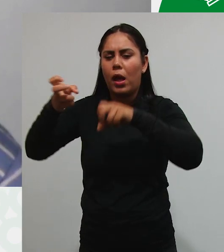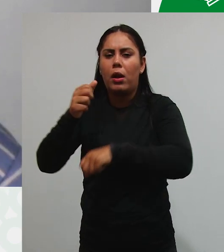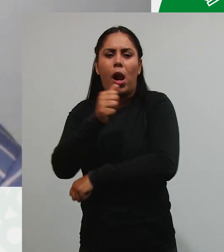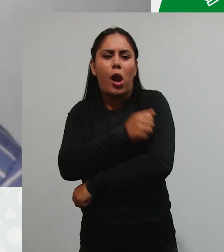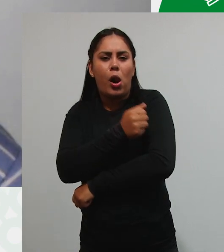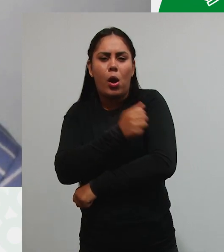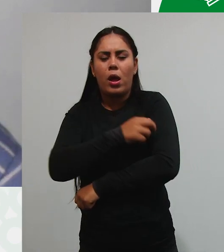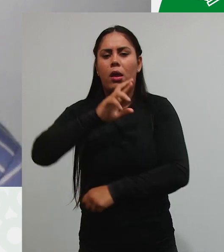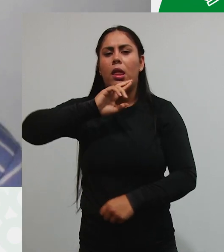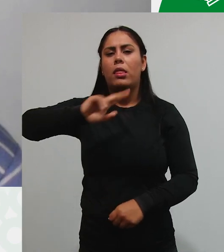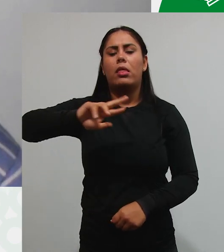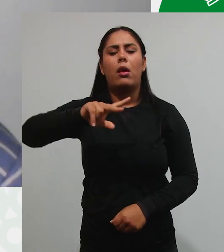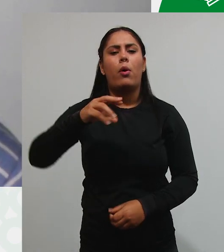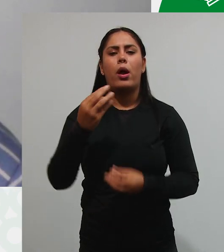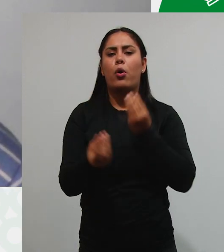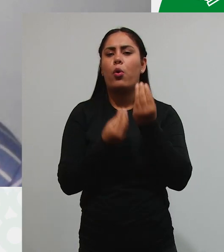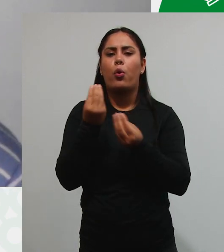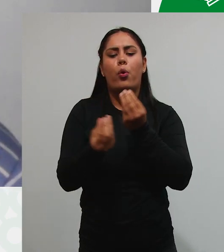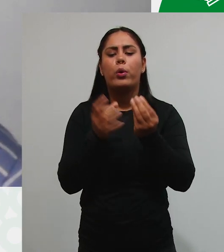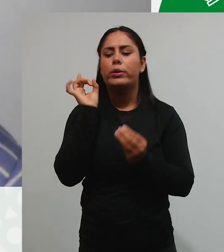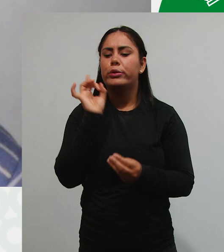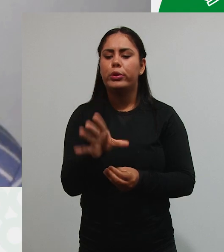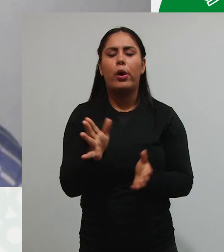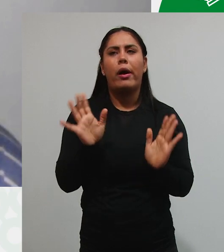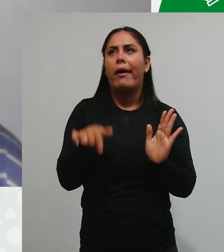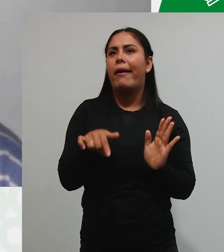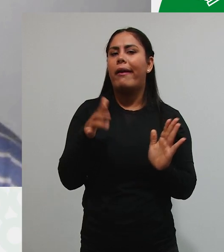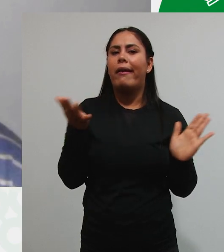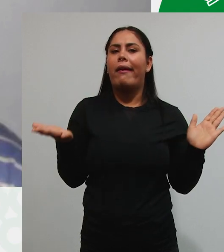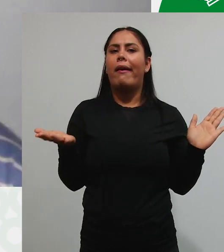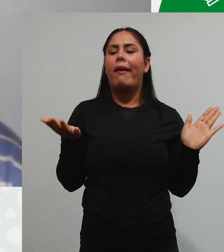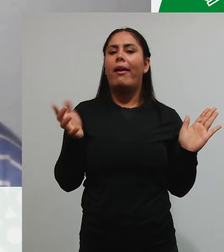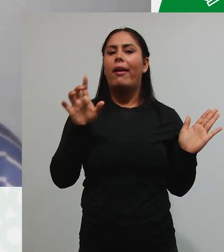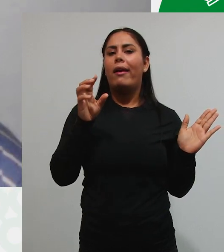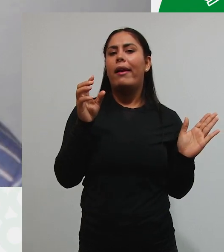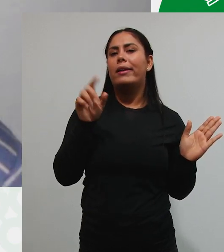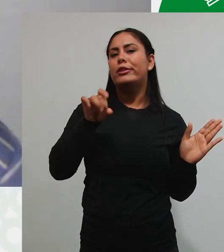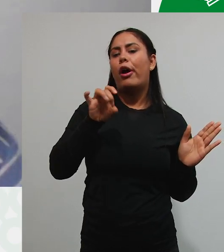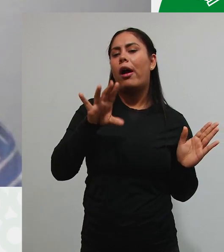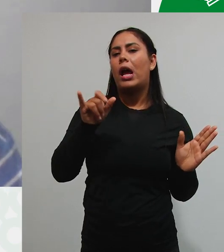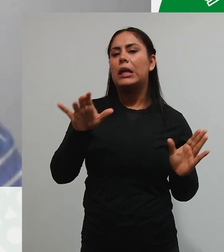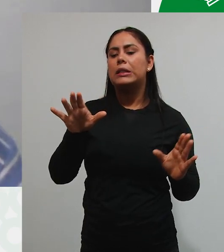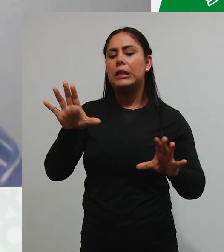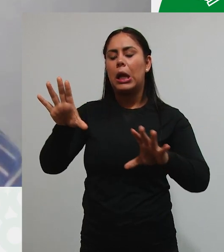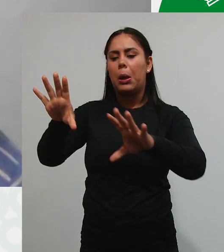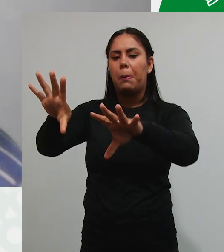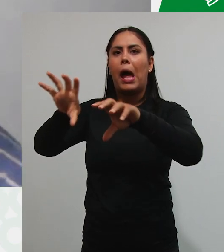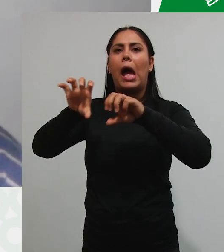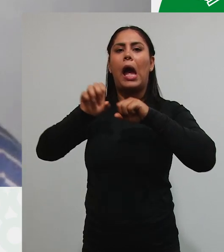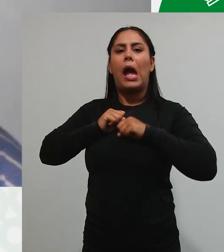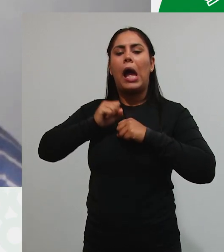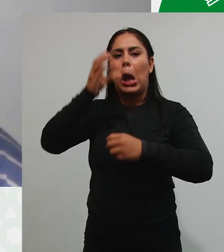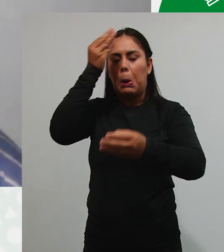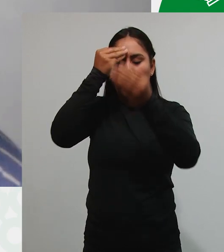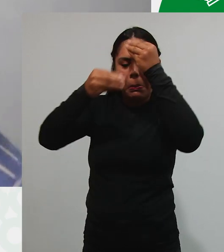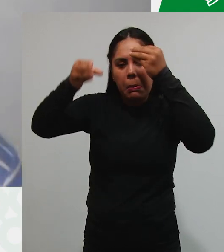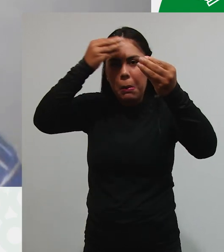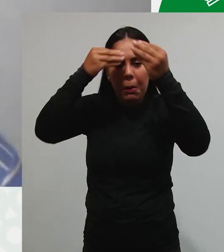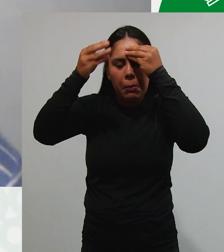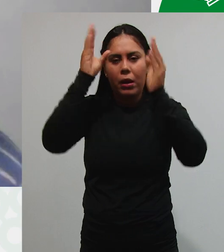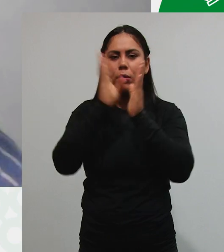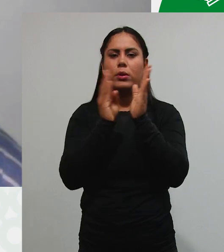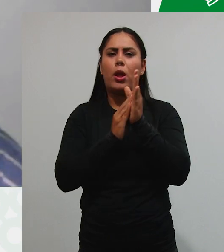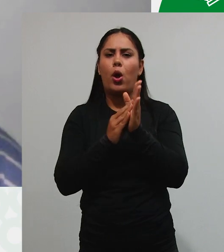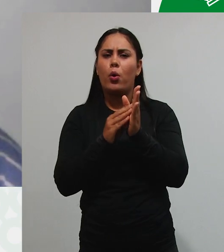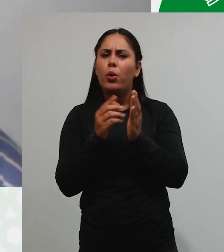o aluno não apenas como um aluno que vai receber aquele conteúdo que